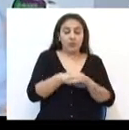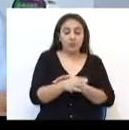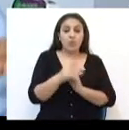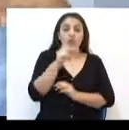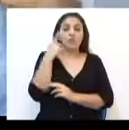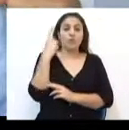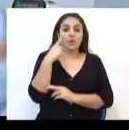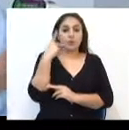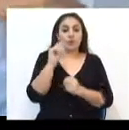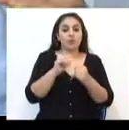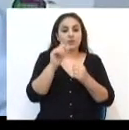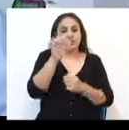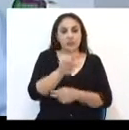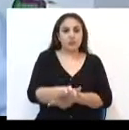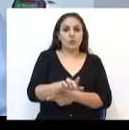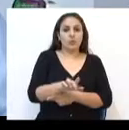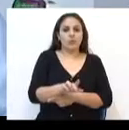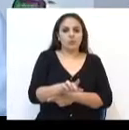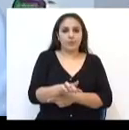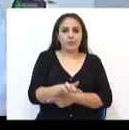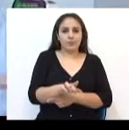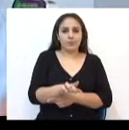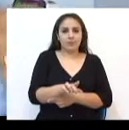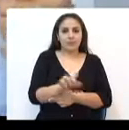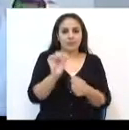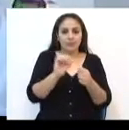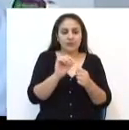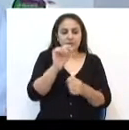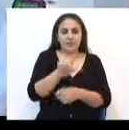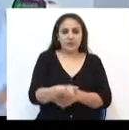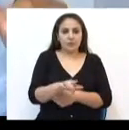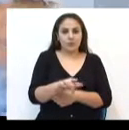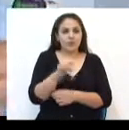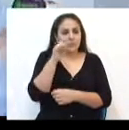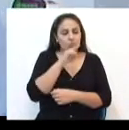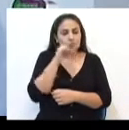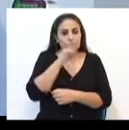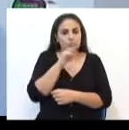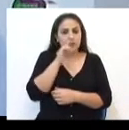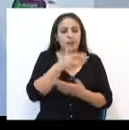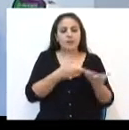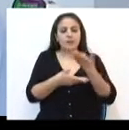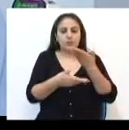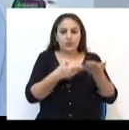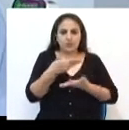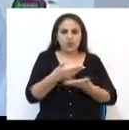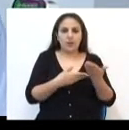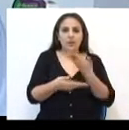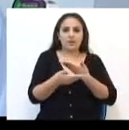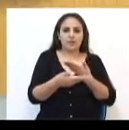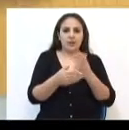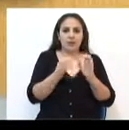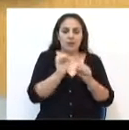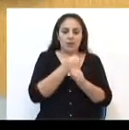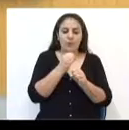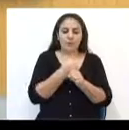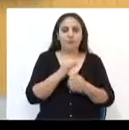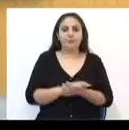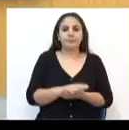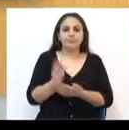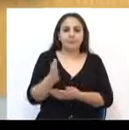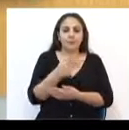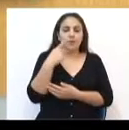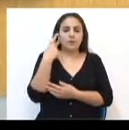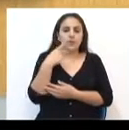ter que recomeçar novamente, refazer novamente para que seja contemplada esta obra. O